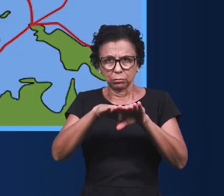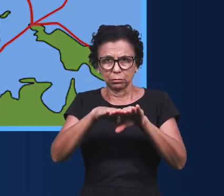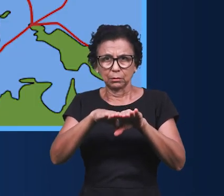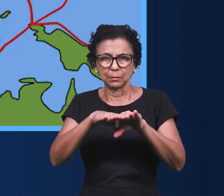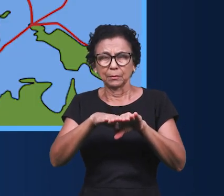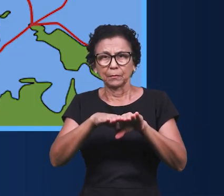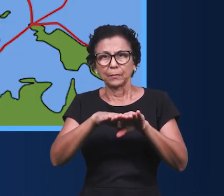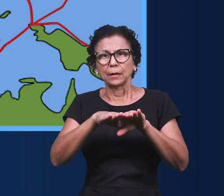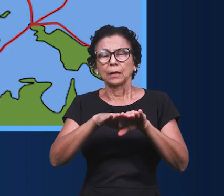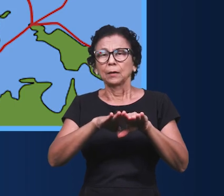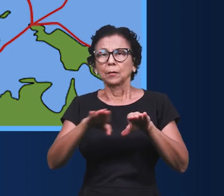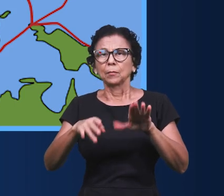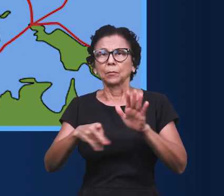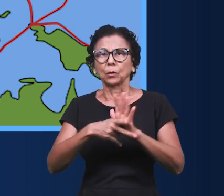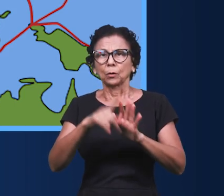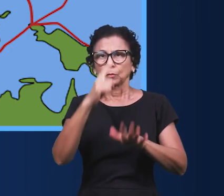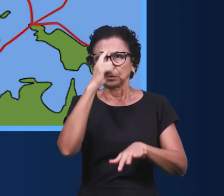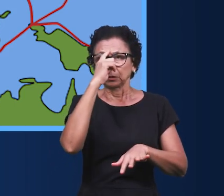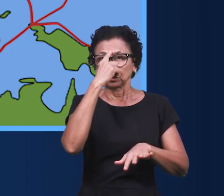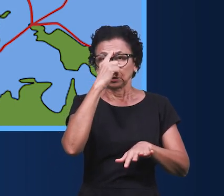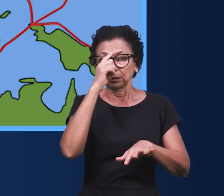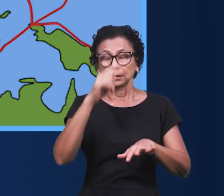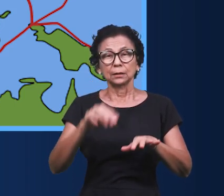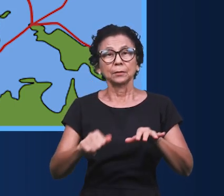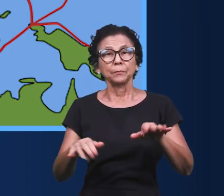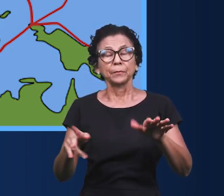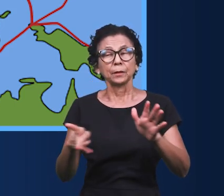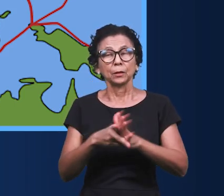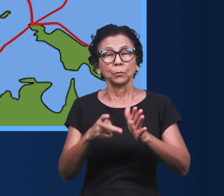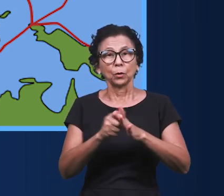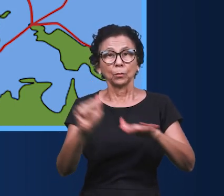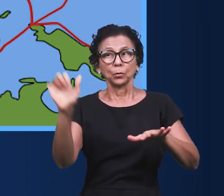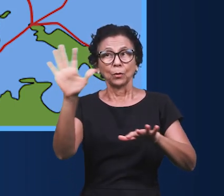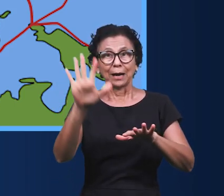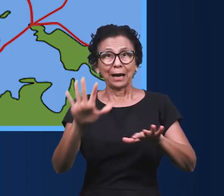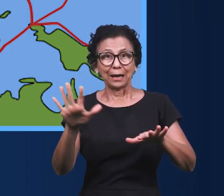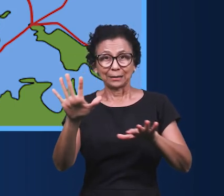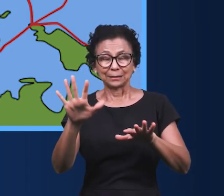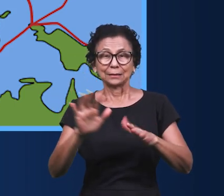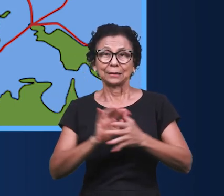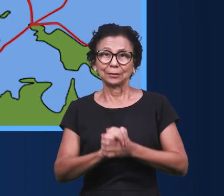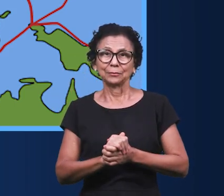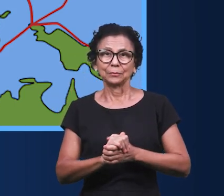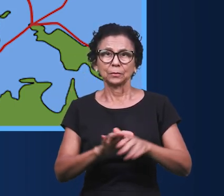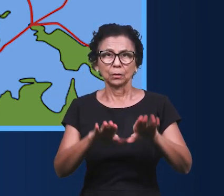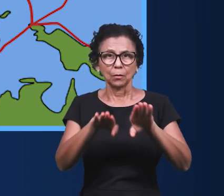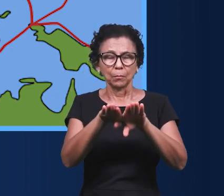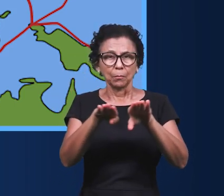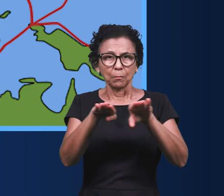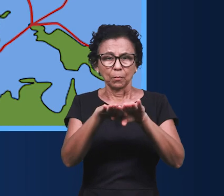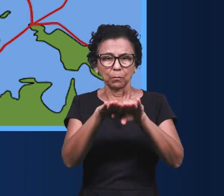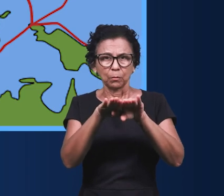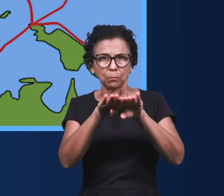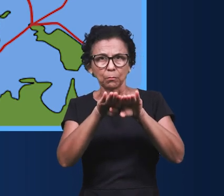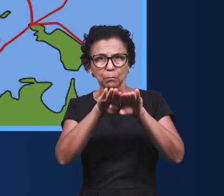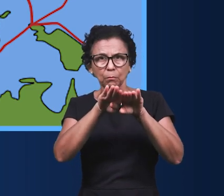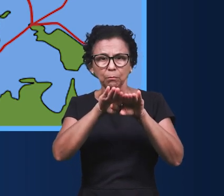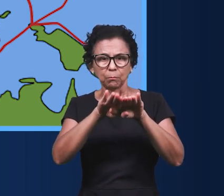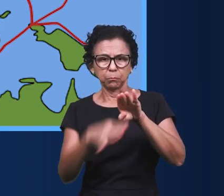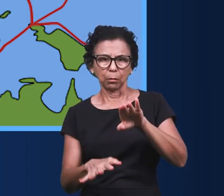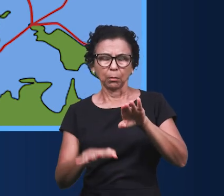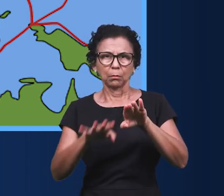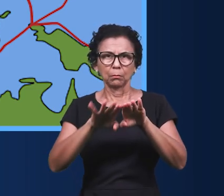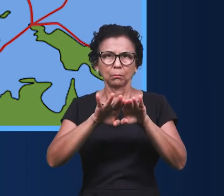a indiana. Por isso que nós passamos a ter terremotos, né, com um